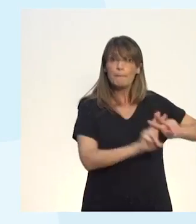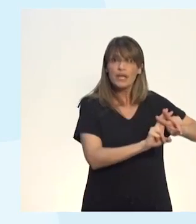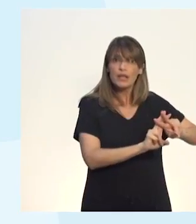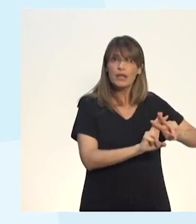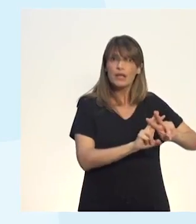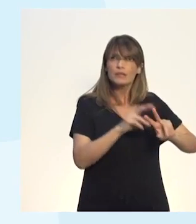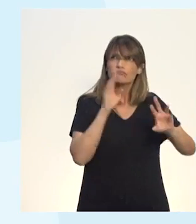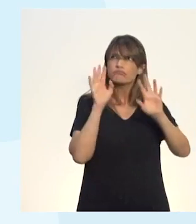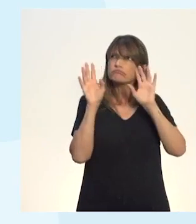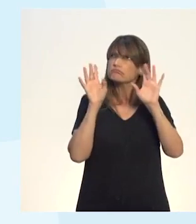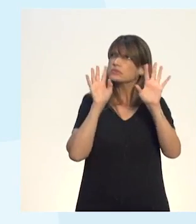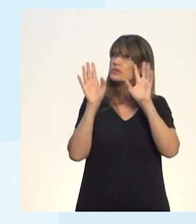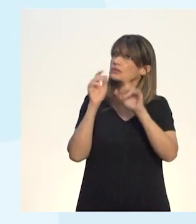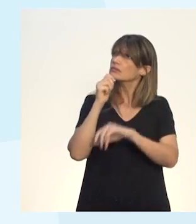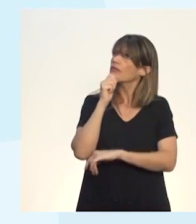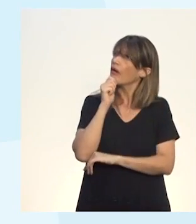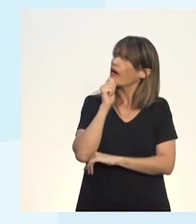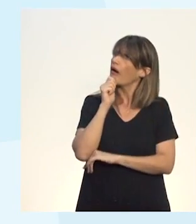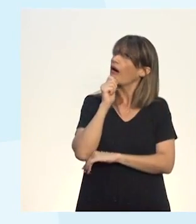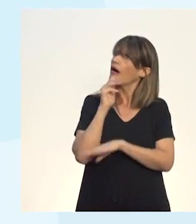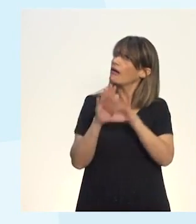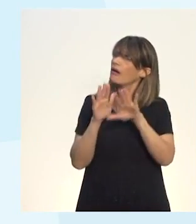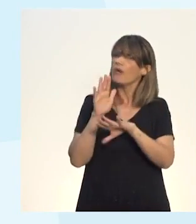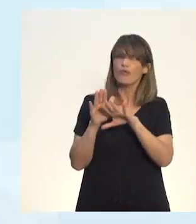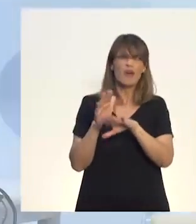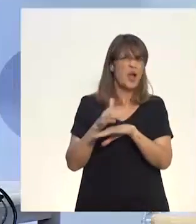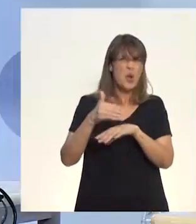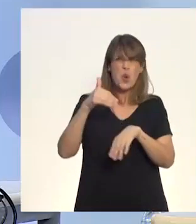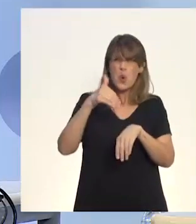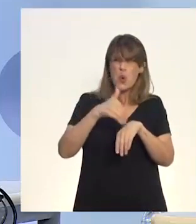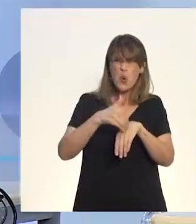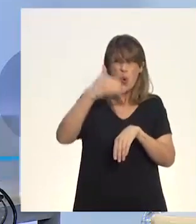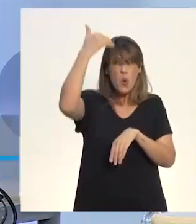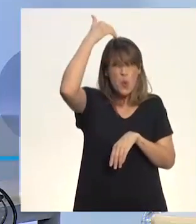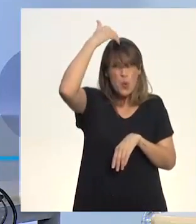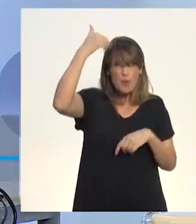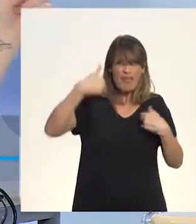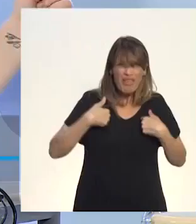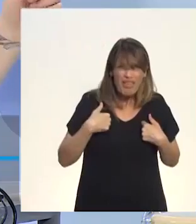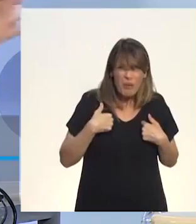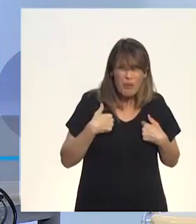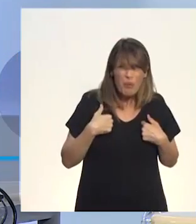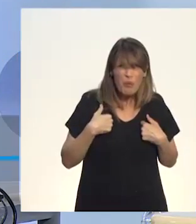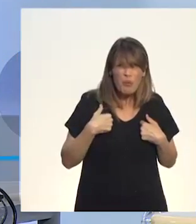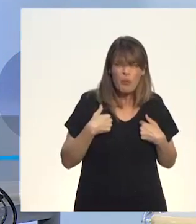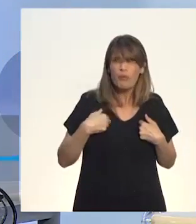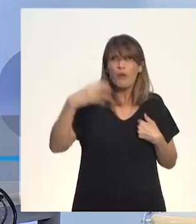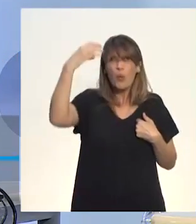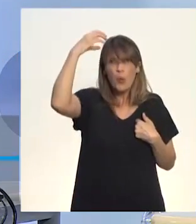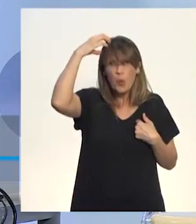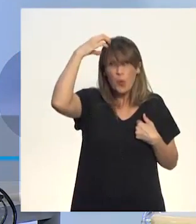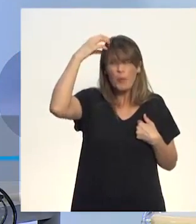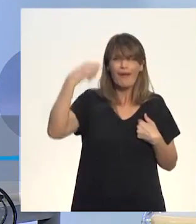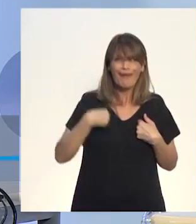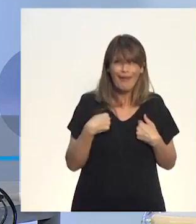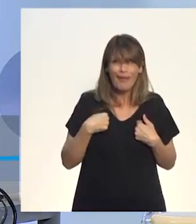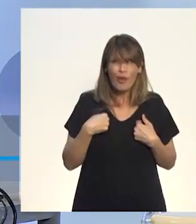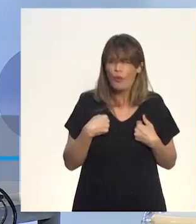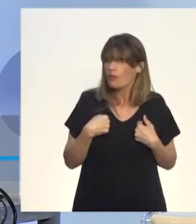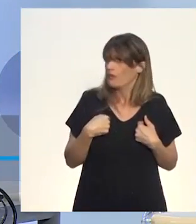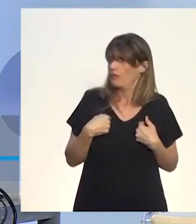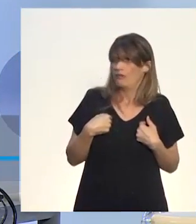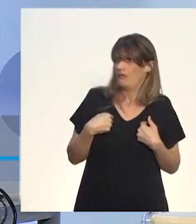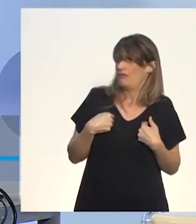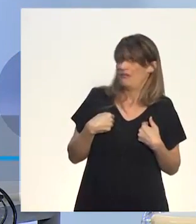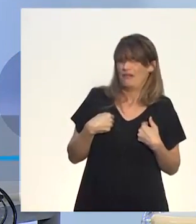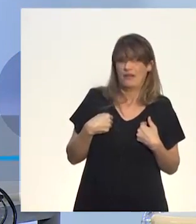toda, talvez ele fosse o menos culpado, mas ele estava pagando como se fosse assim, o maior criminoso do mundo. E